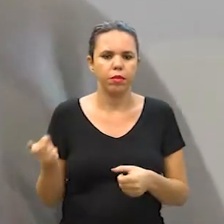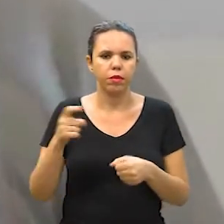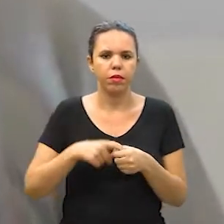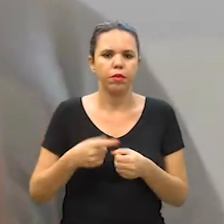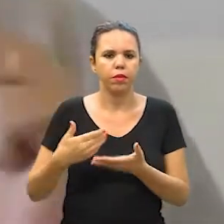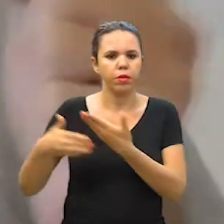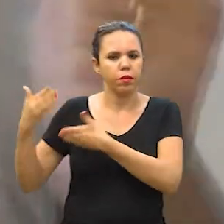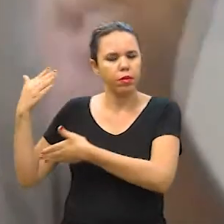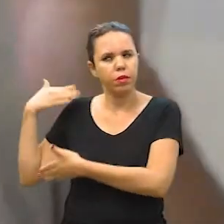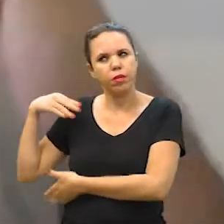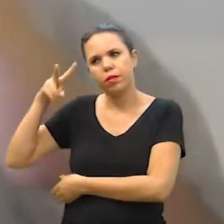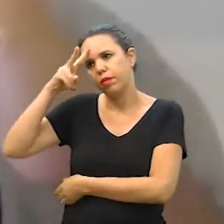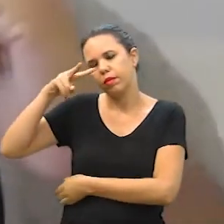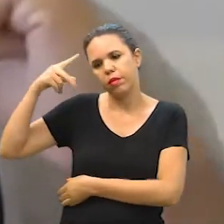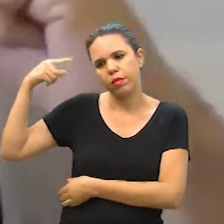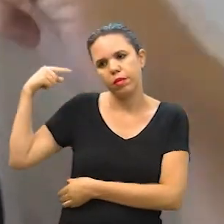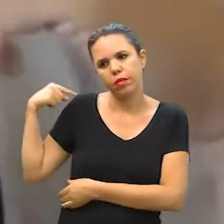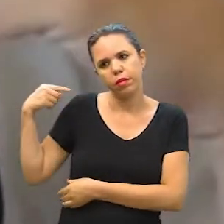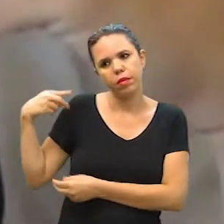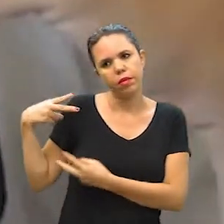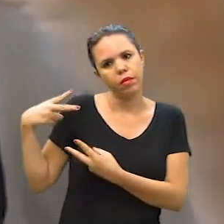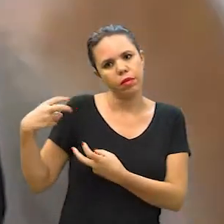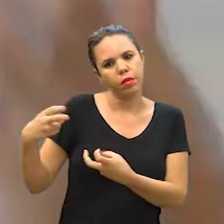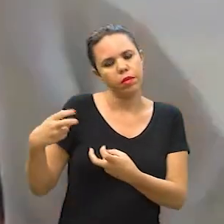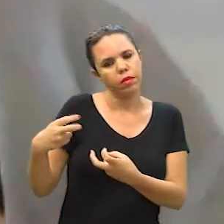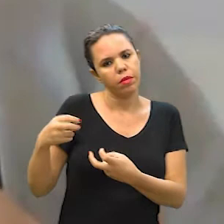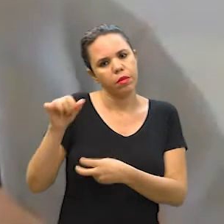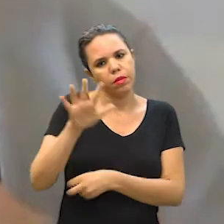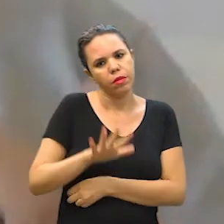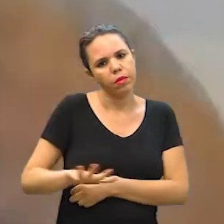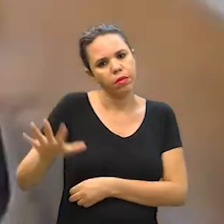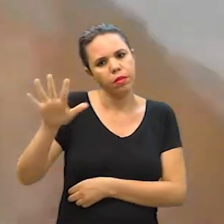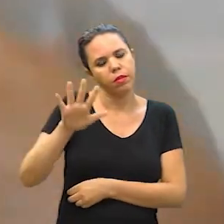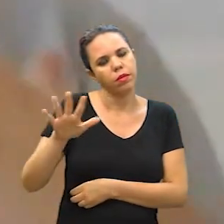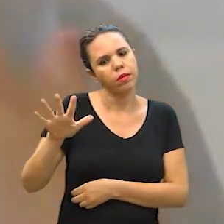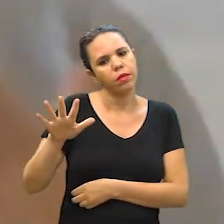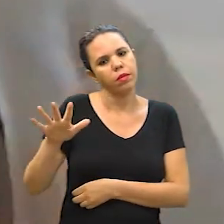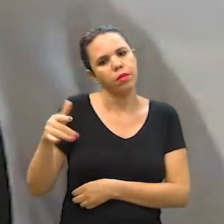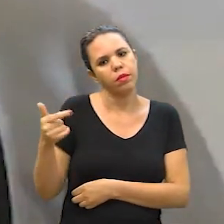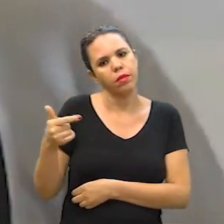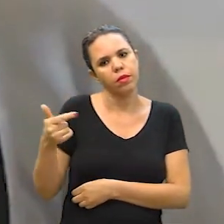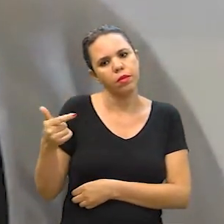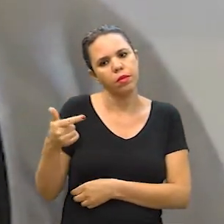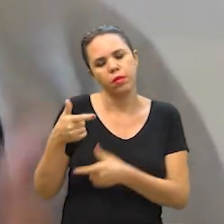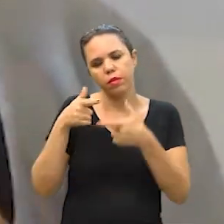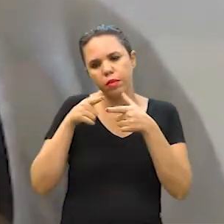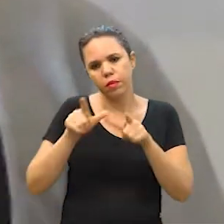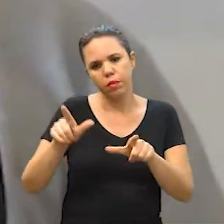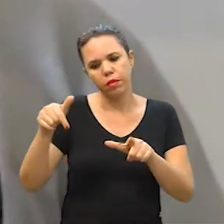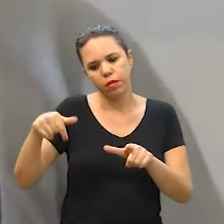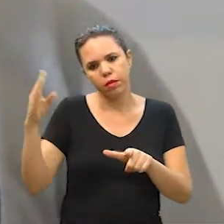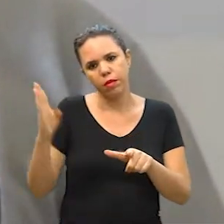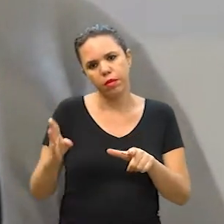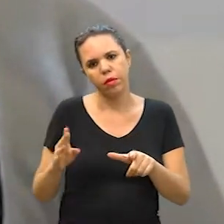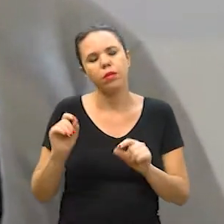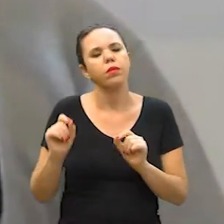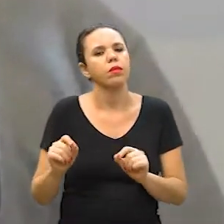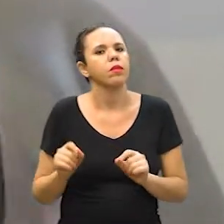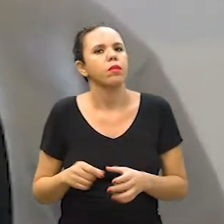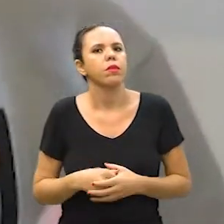um passinho para trás e dar uma olhada no cenário da segunda língua aqui no